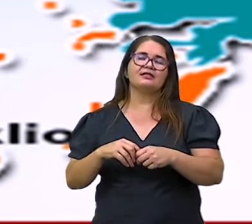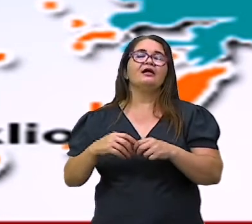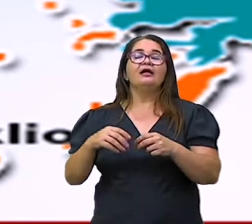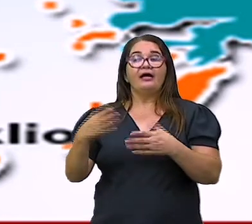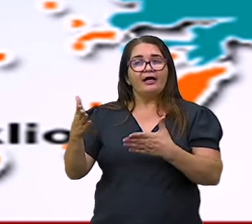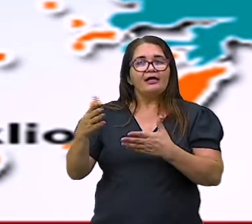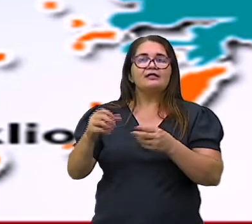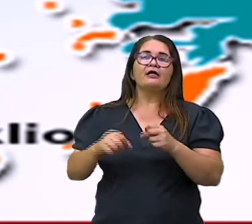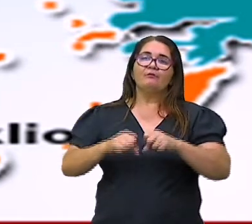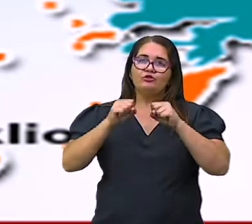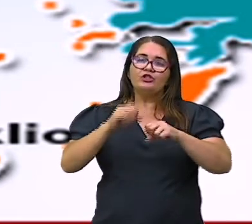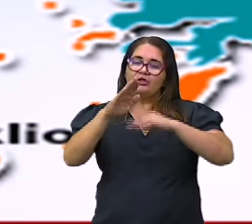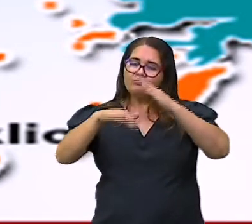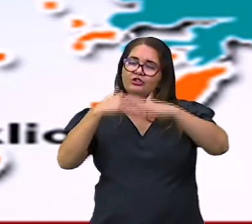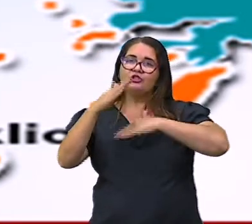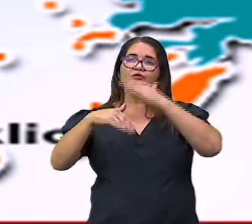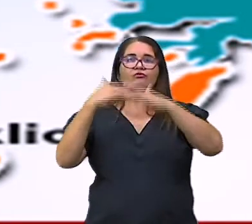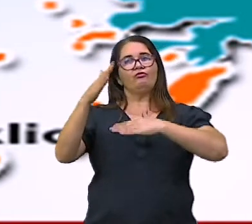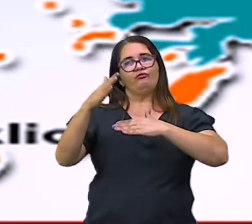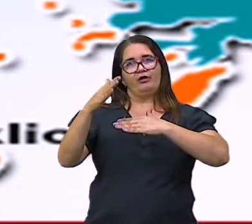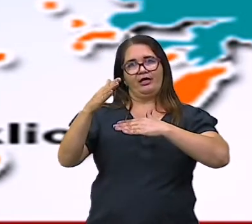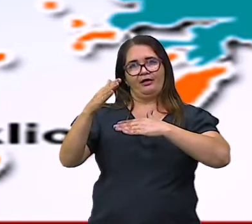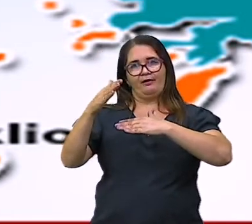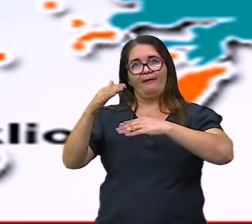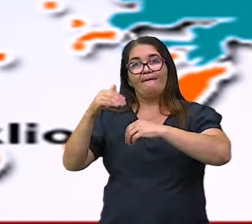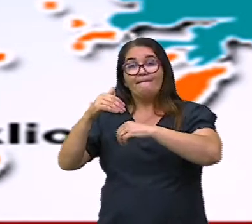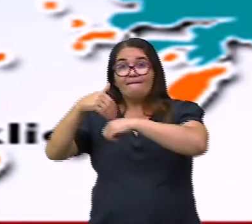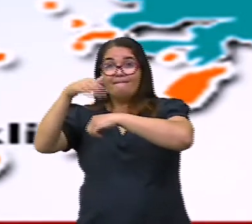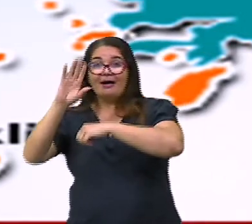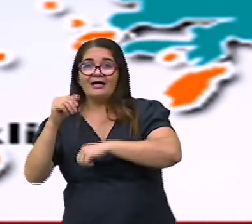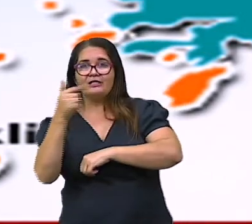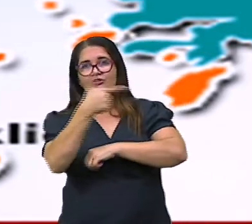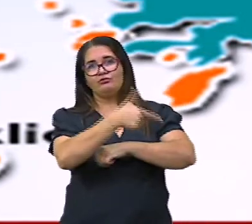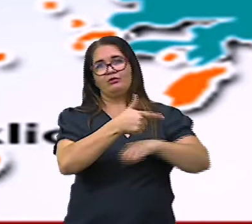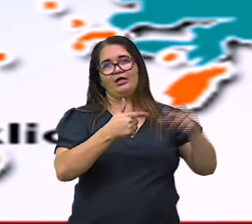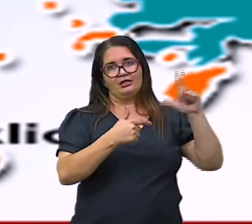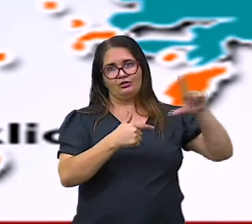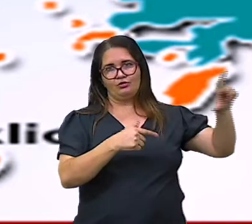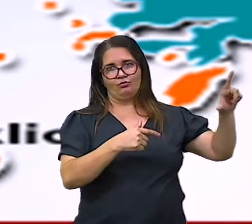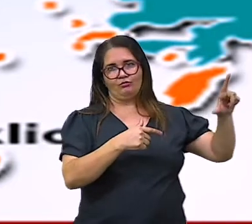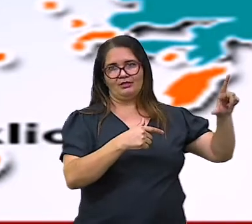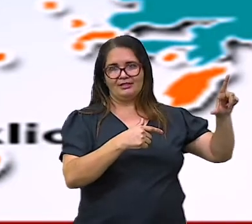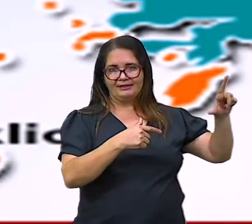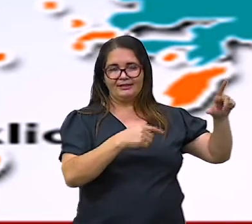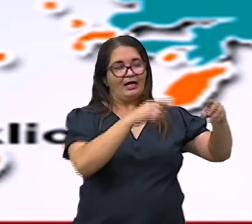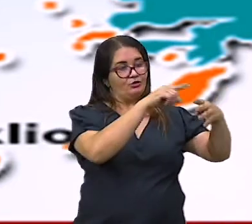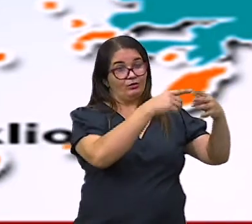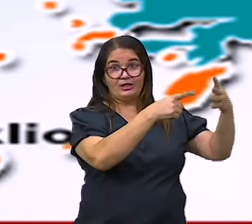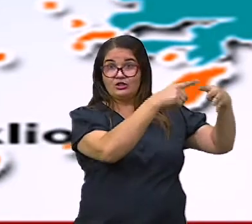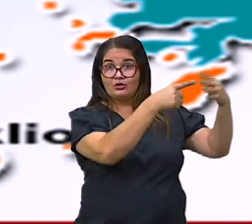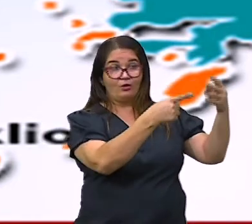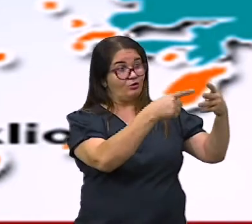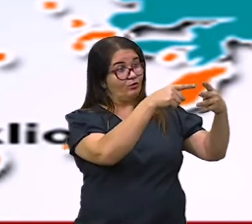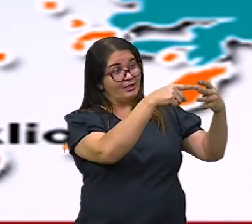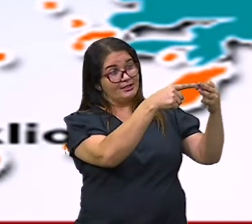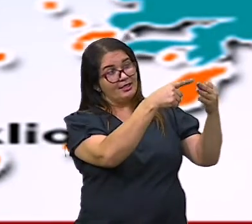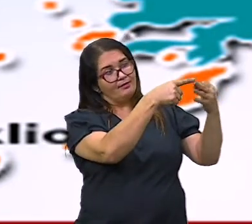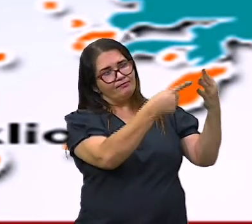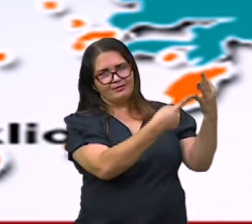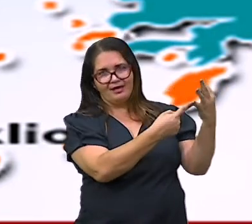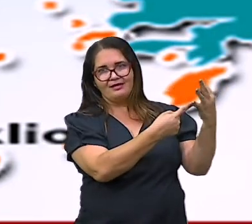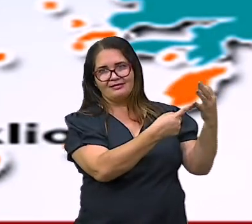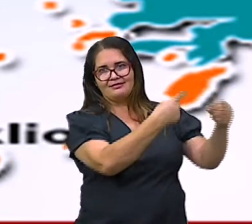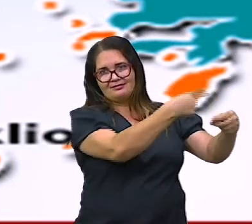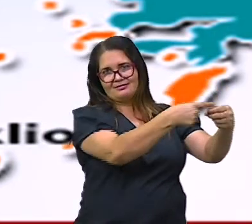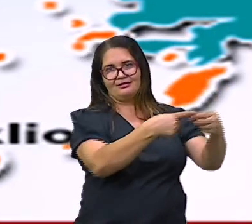Na prática, todo homem ateniense maior de 18 anos tinha direito de participar da Assembleia. Surgia,